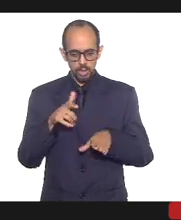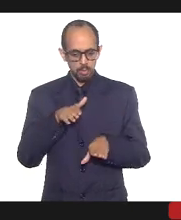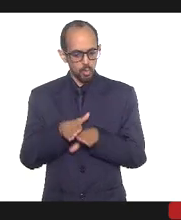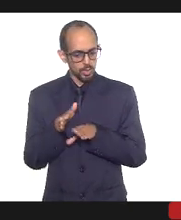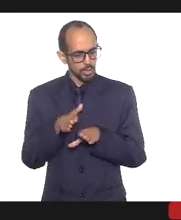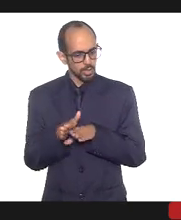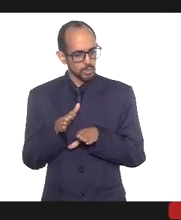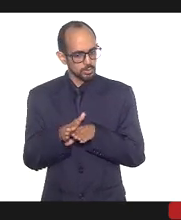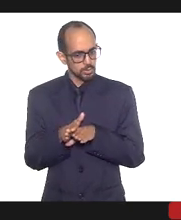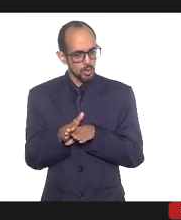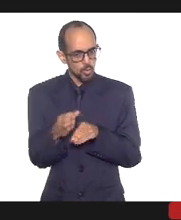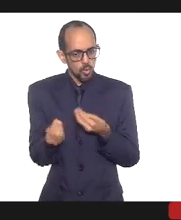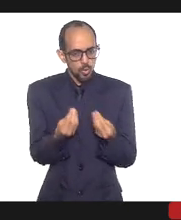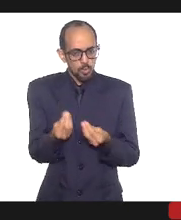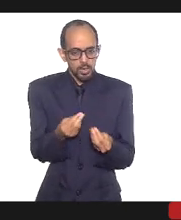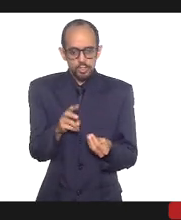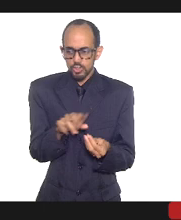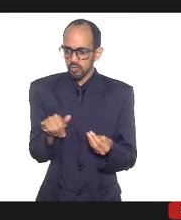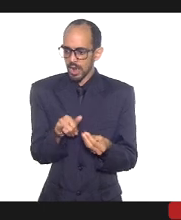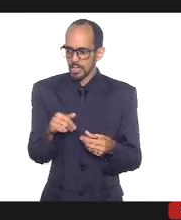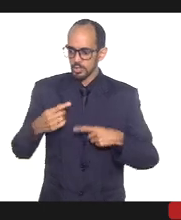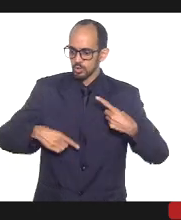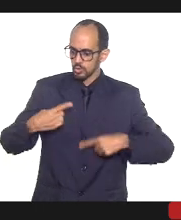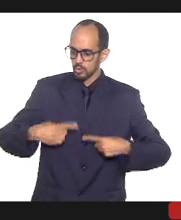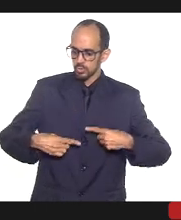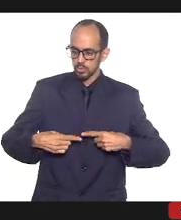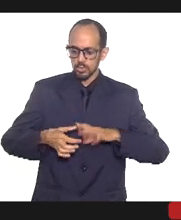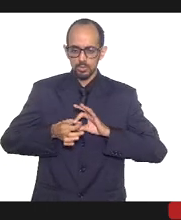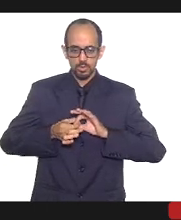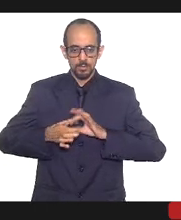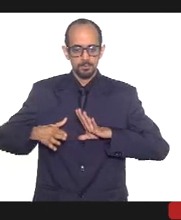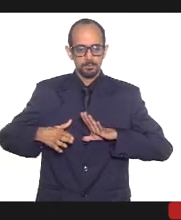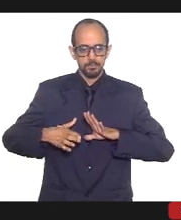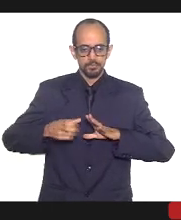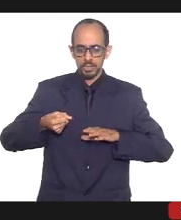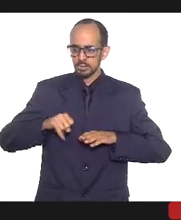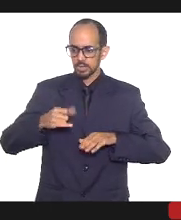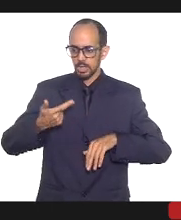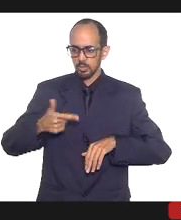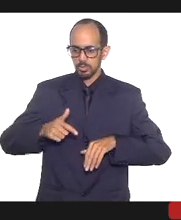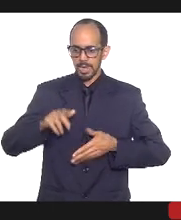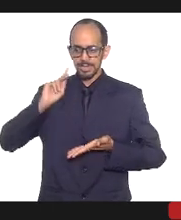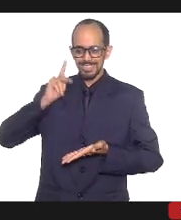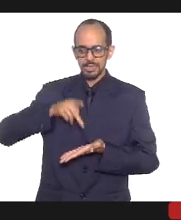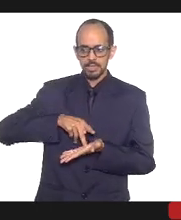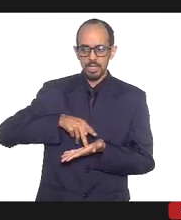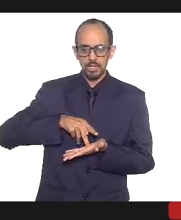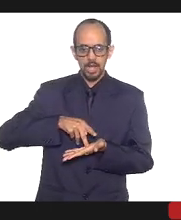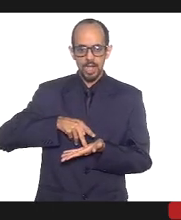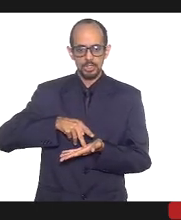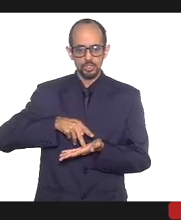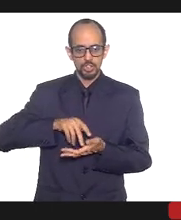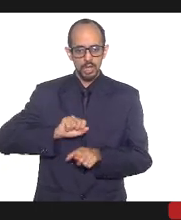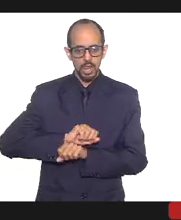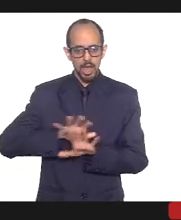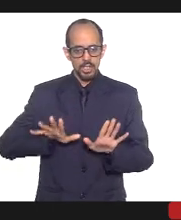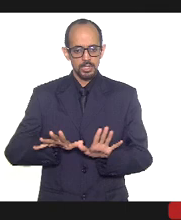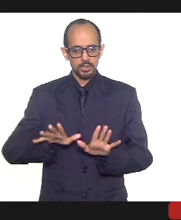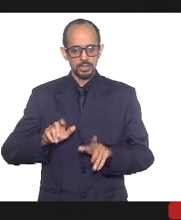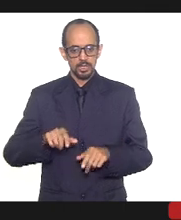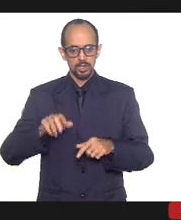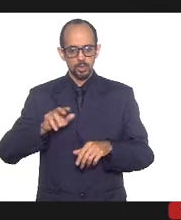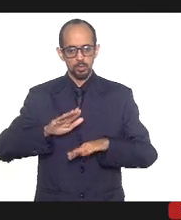podermos discutir democraticamente se não houver extrema sinceridade e honestidade de que o professor é o